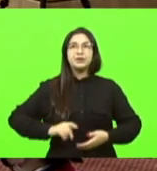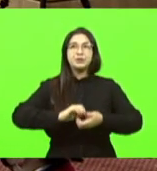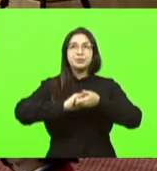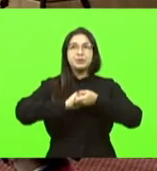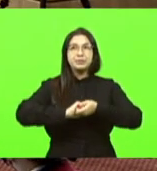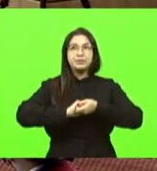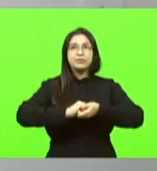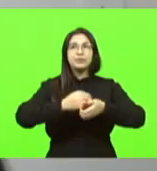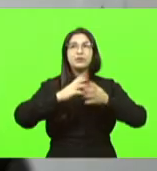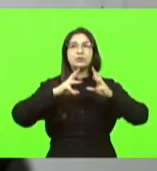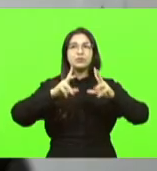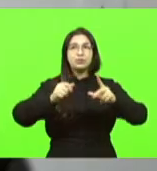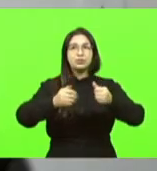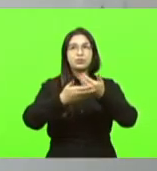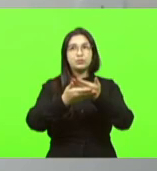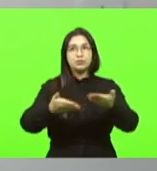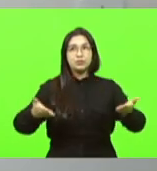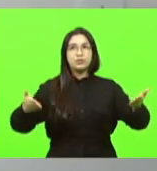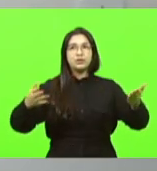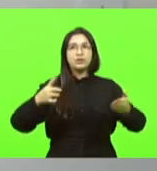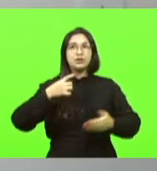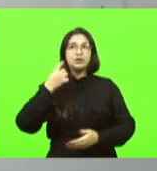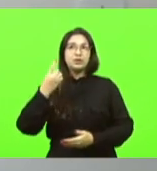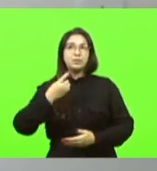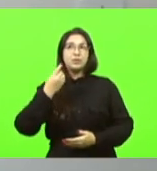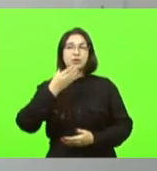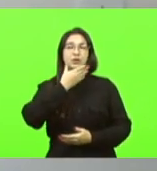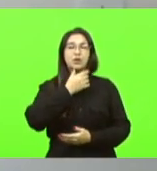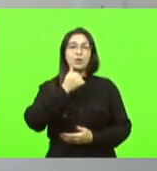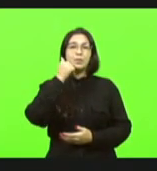todos os demais deputados